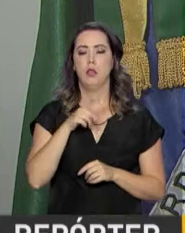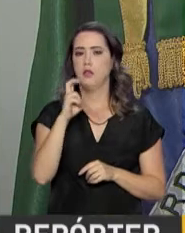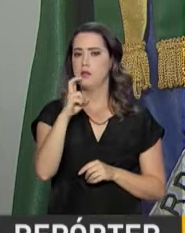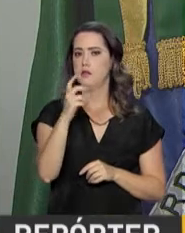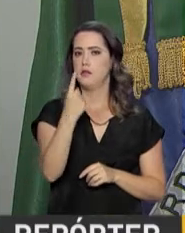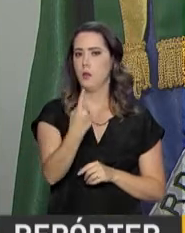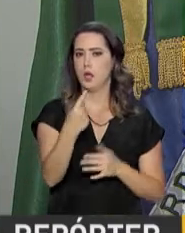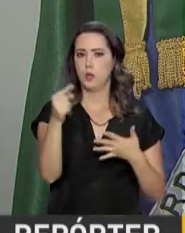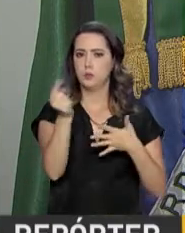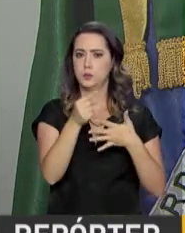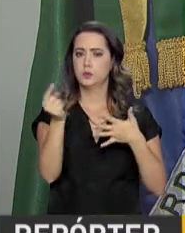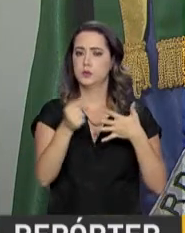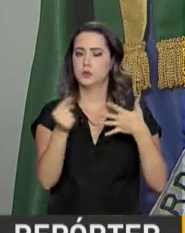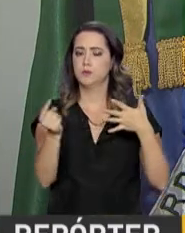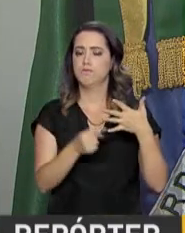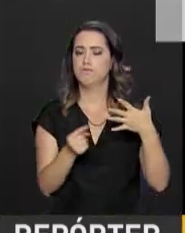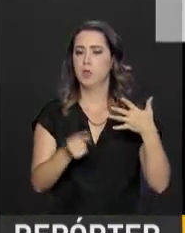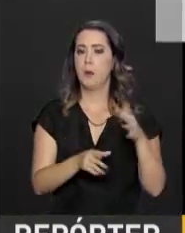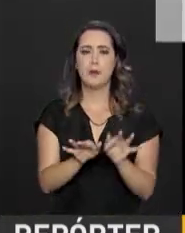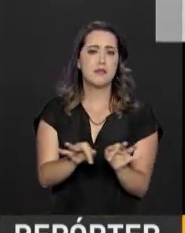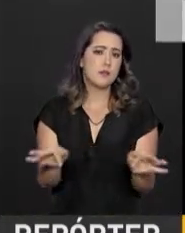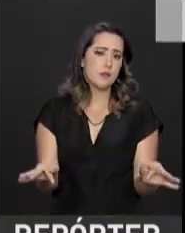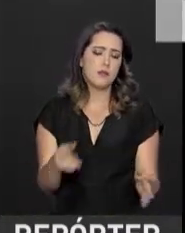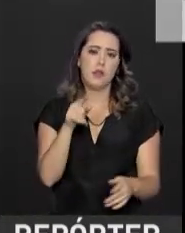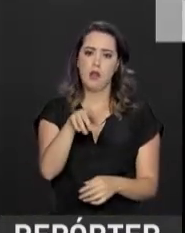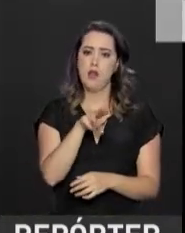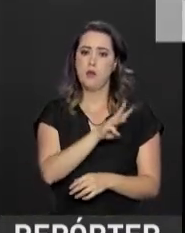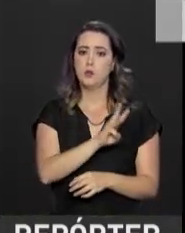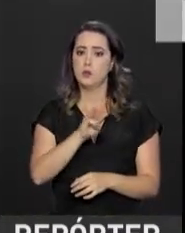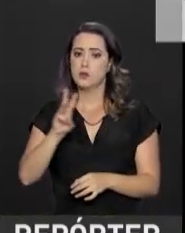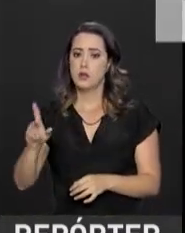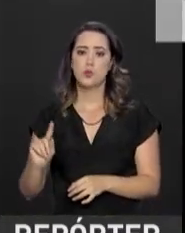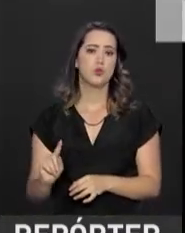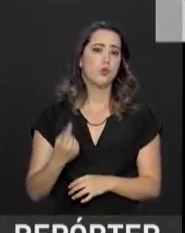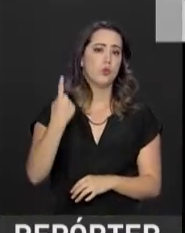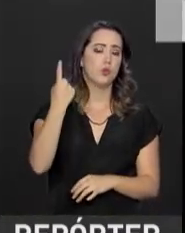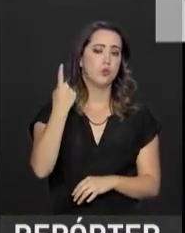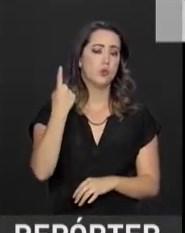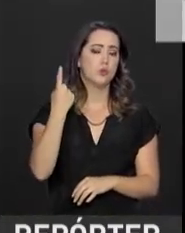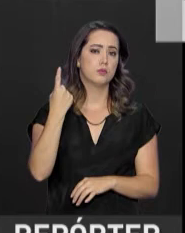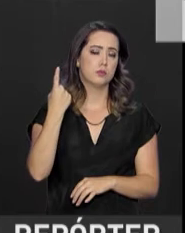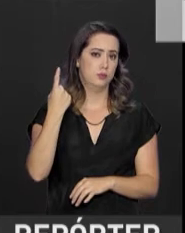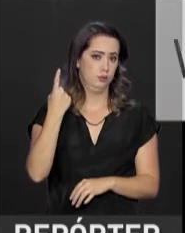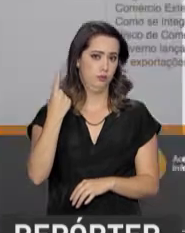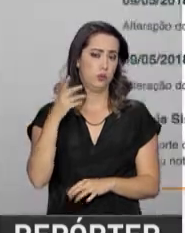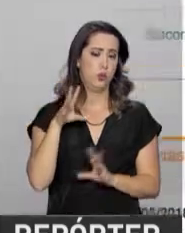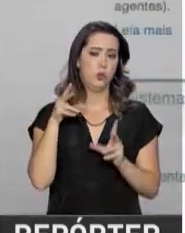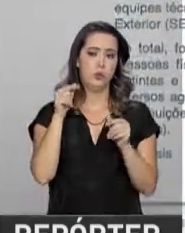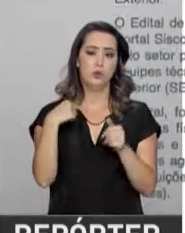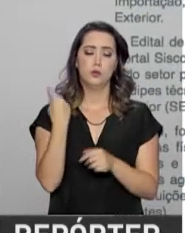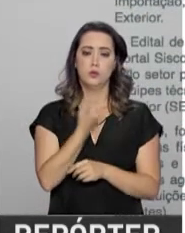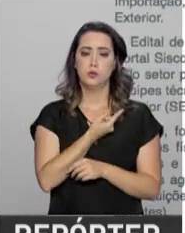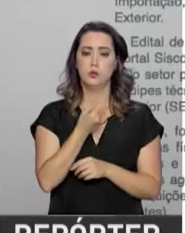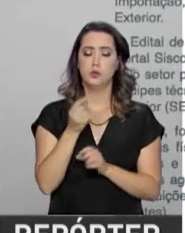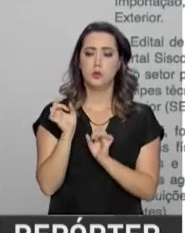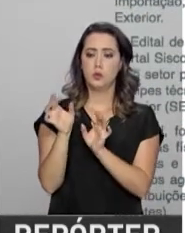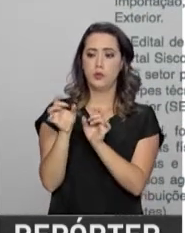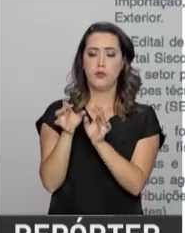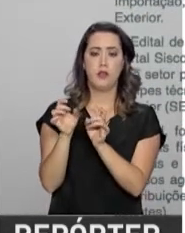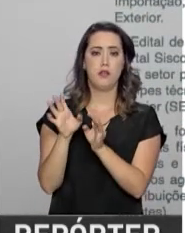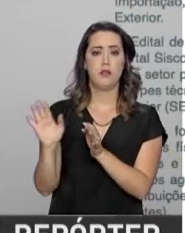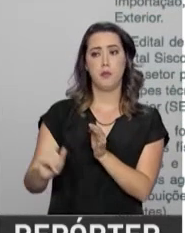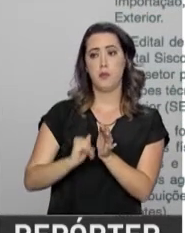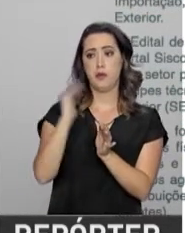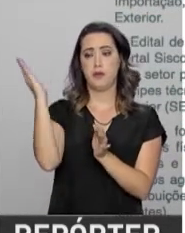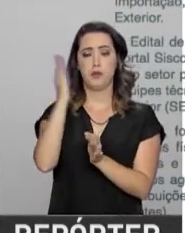medidas de desburocratização desde o portal único do comércio exterior onde todo o nova exportação já